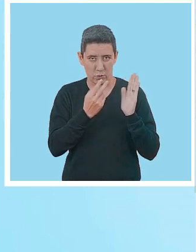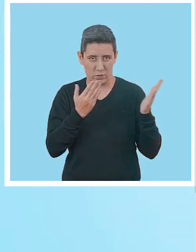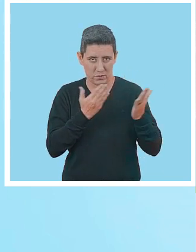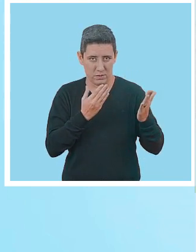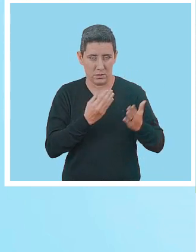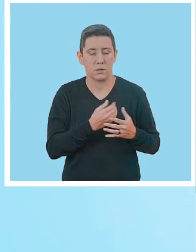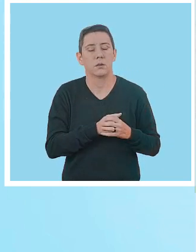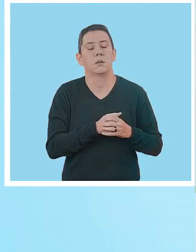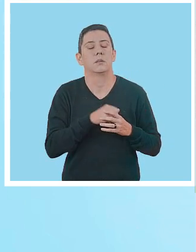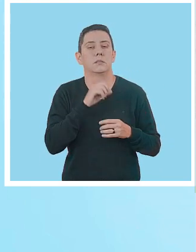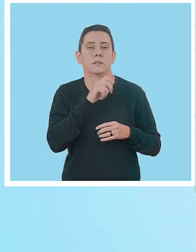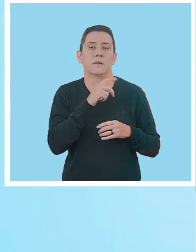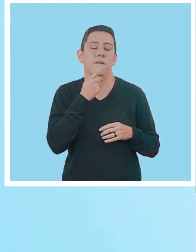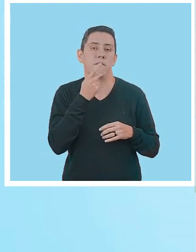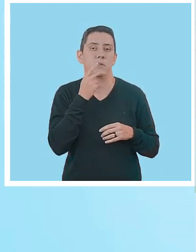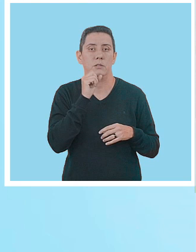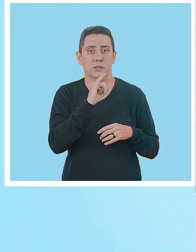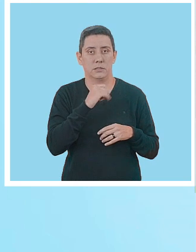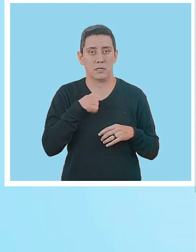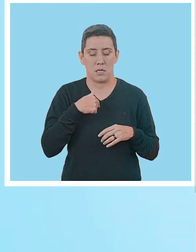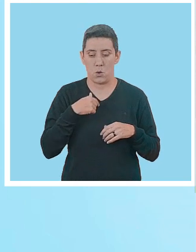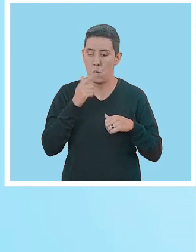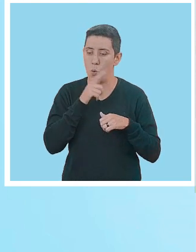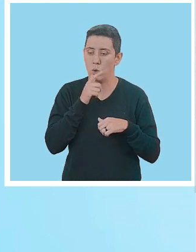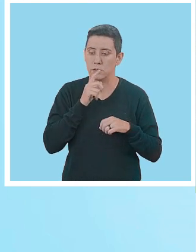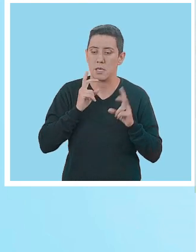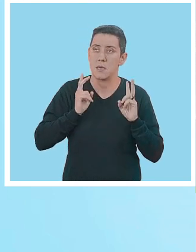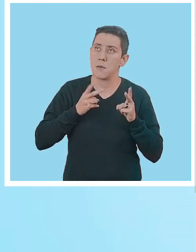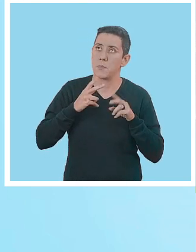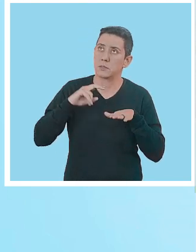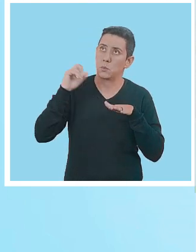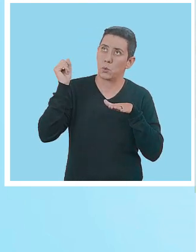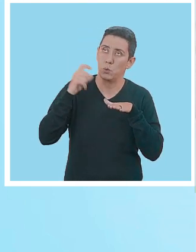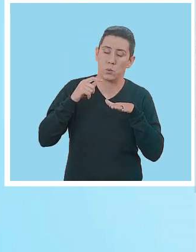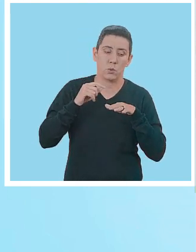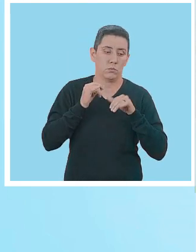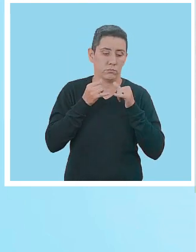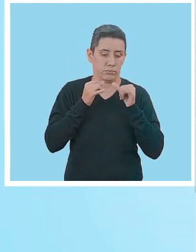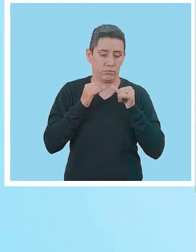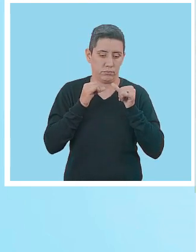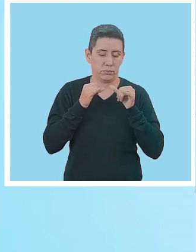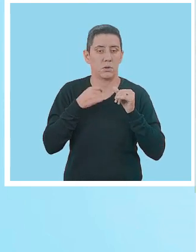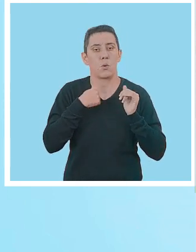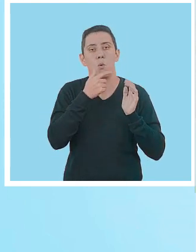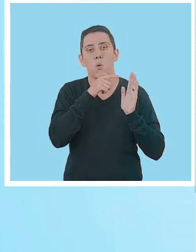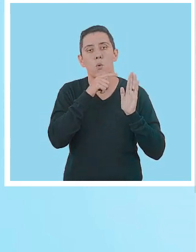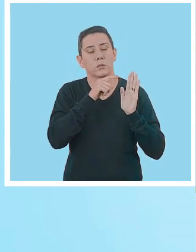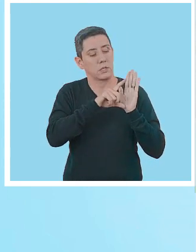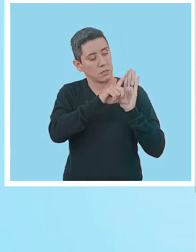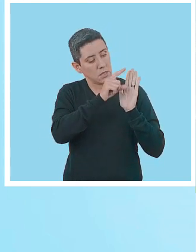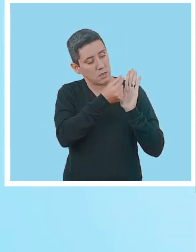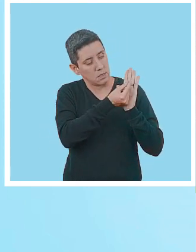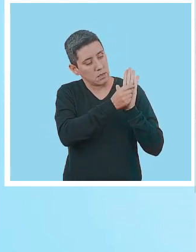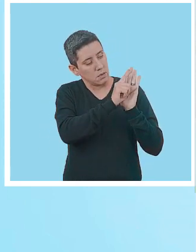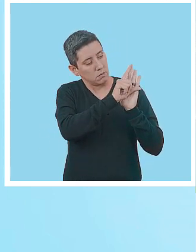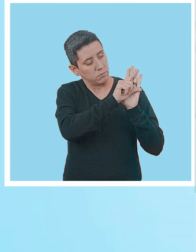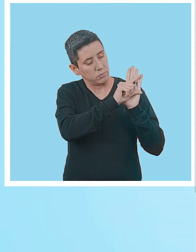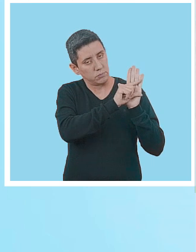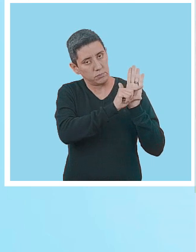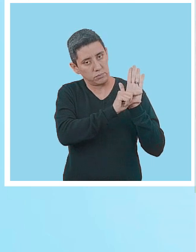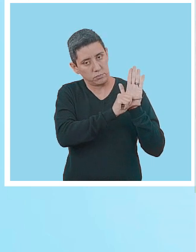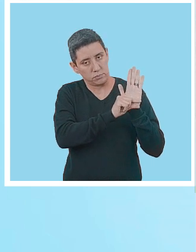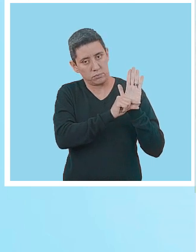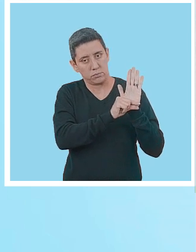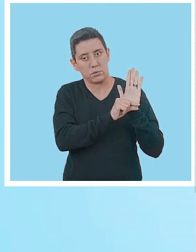seu gerar a mesma quantidade de energia que eu consumir eu abato todas essas parcelas aqui no quadro da esquerda